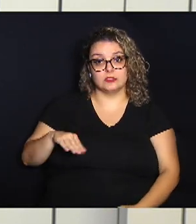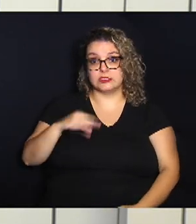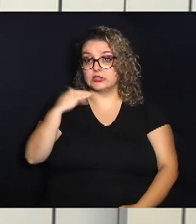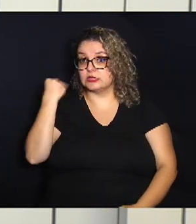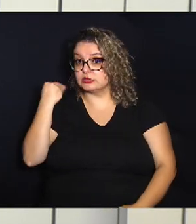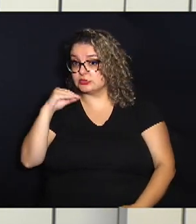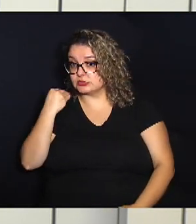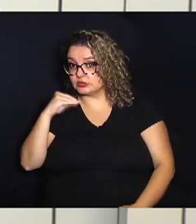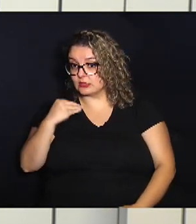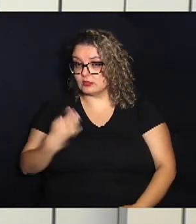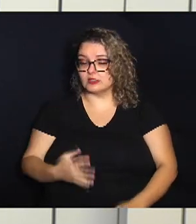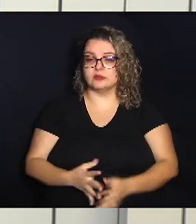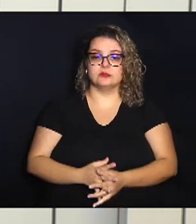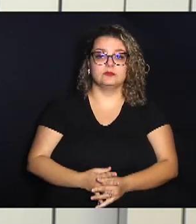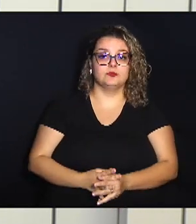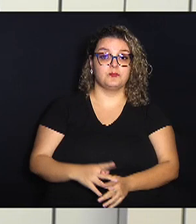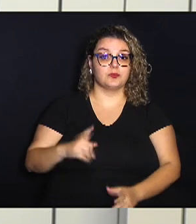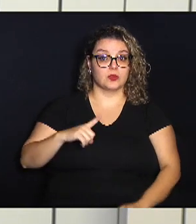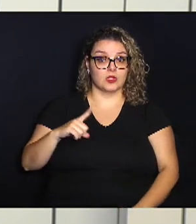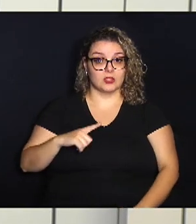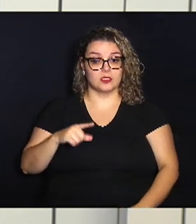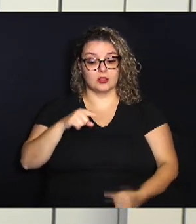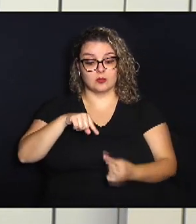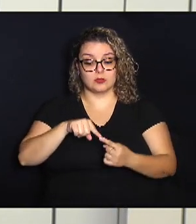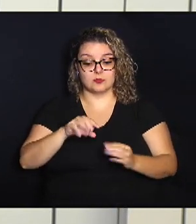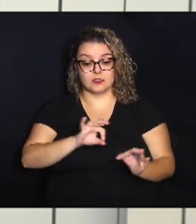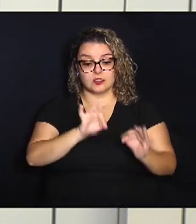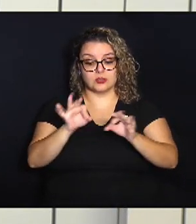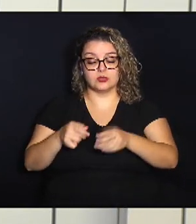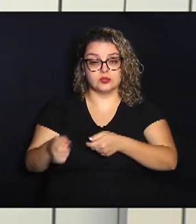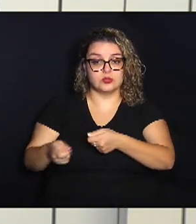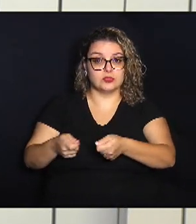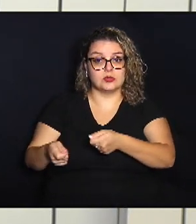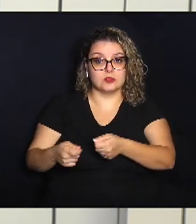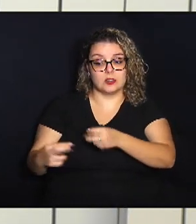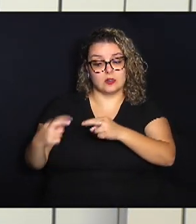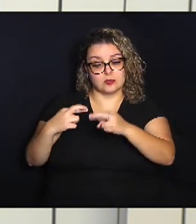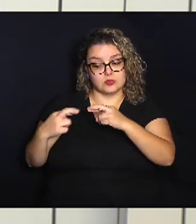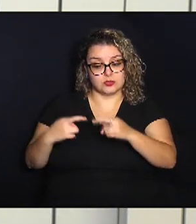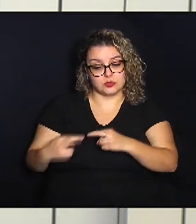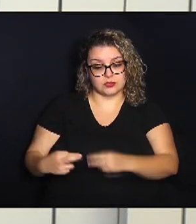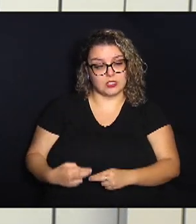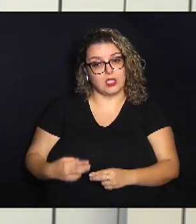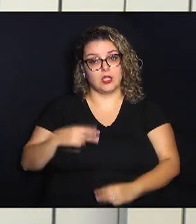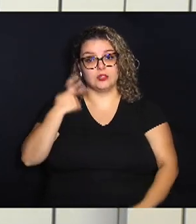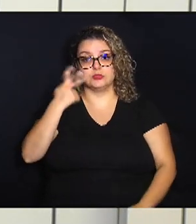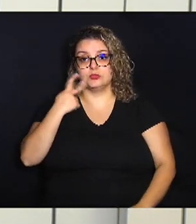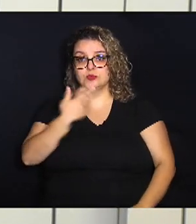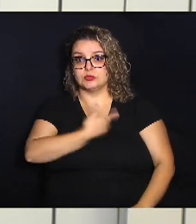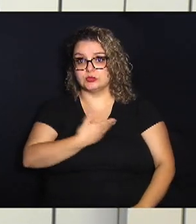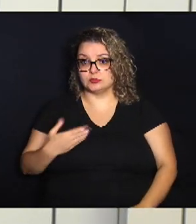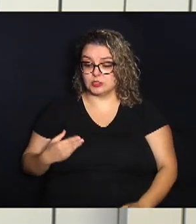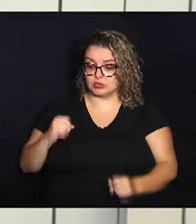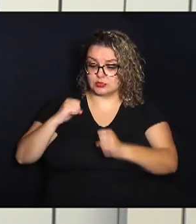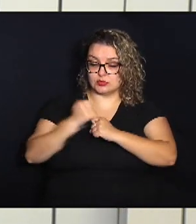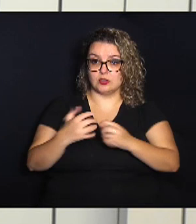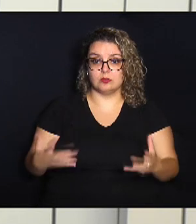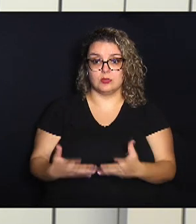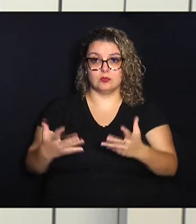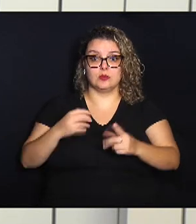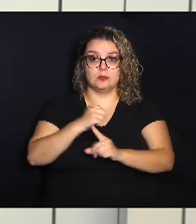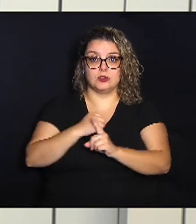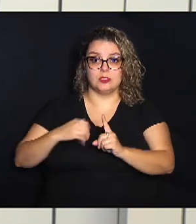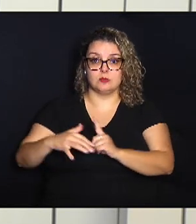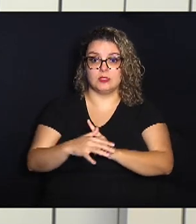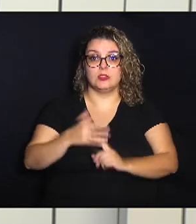Adolescência, que tem o objetivo de monitorar, controlar e fiscalizar as políticas públicas de proteção e promoção social